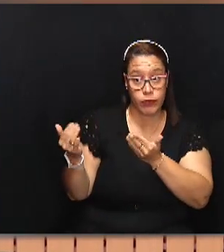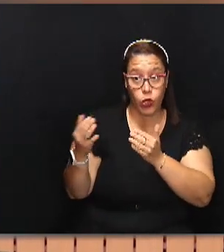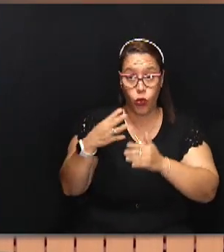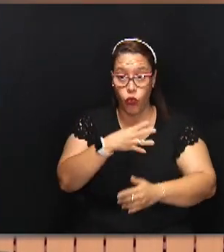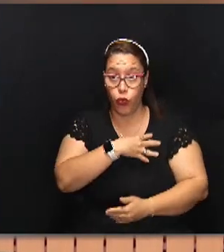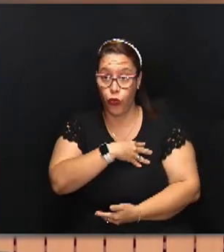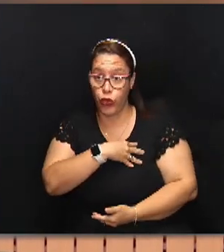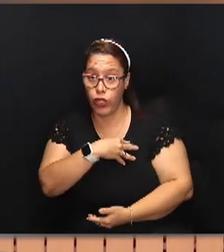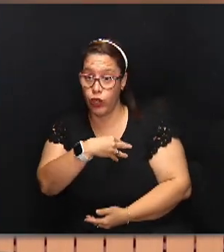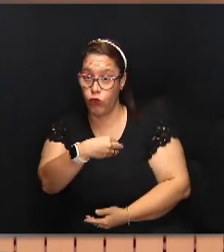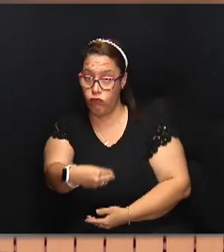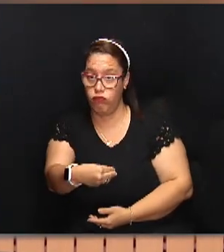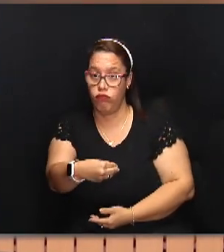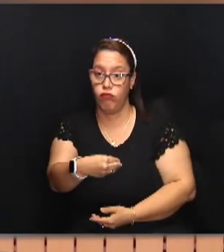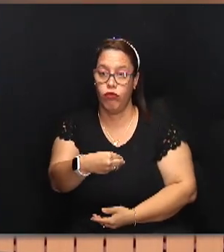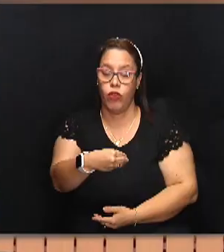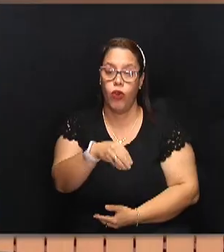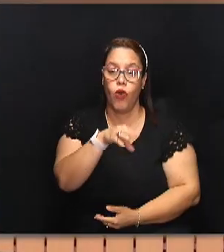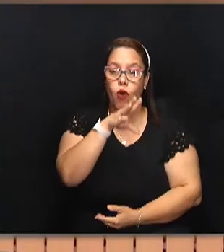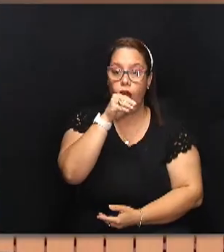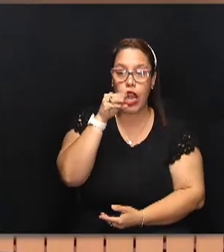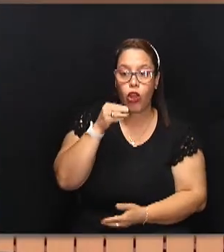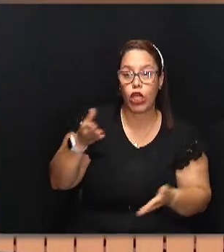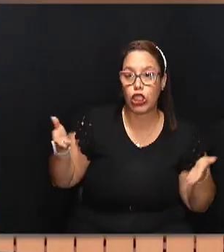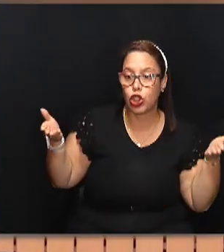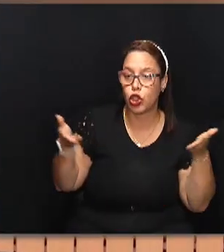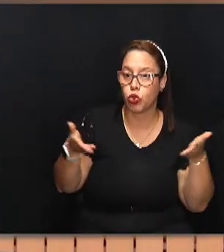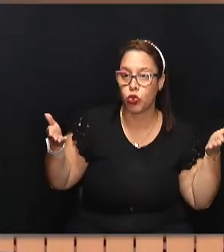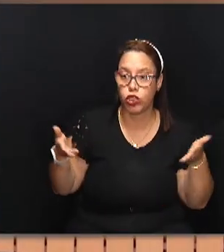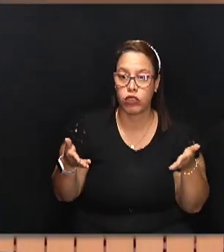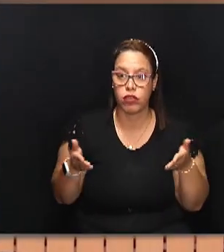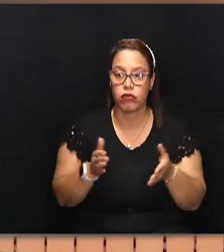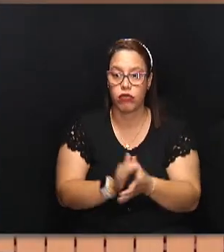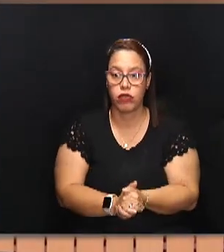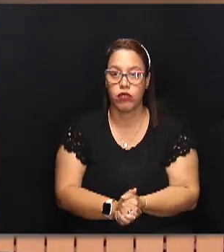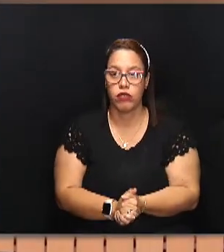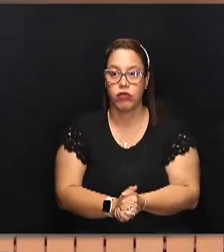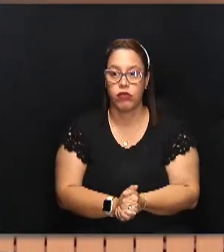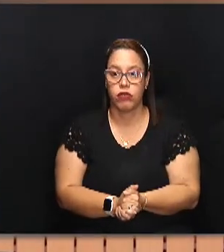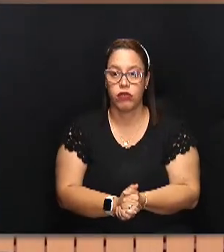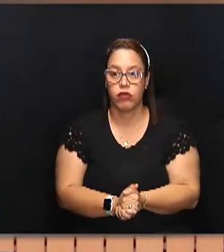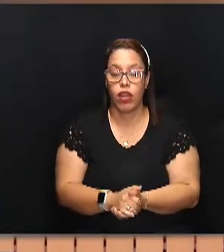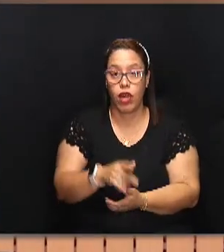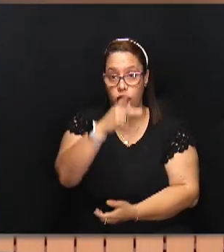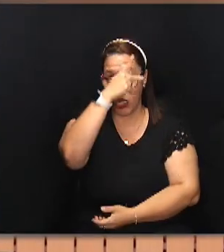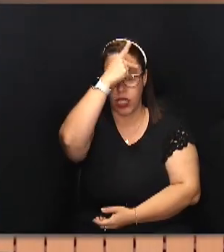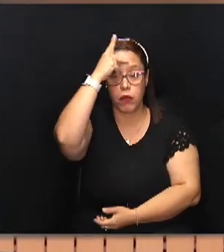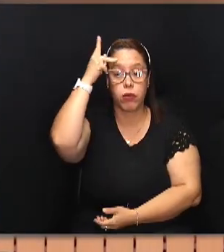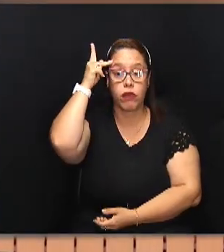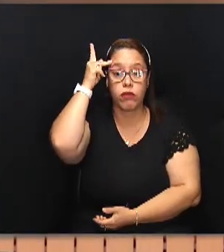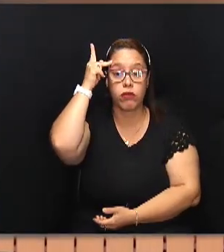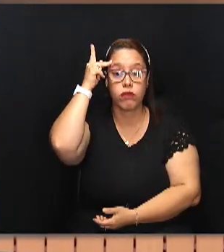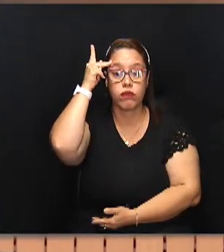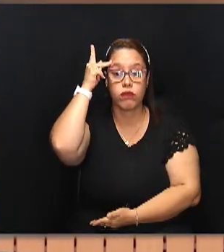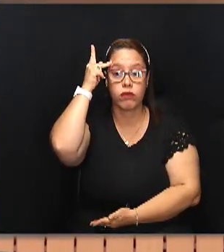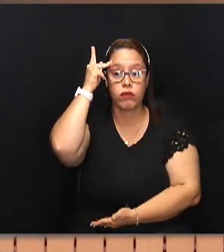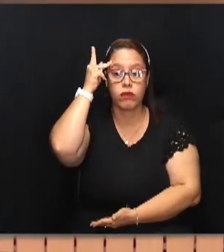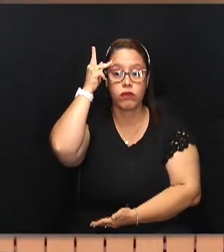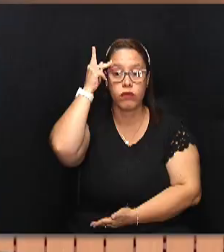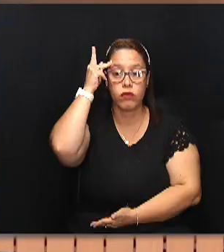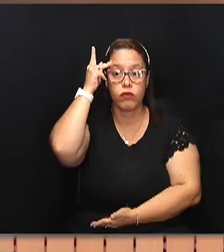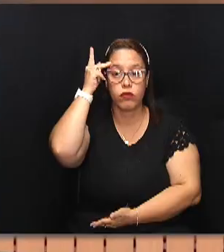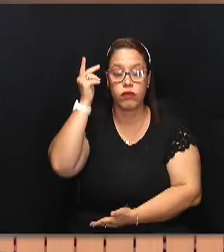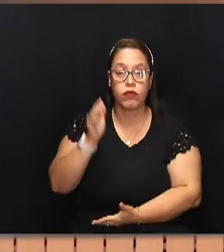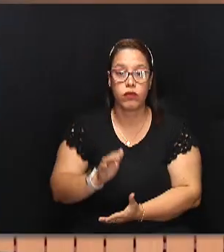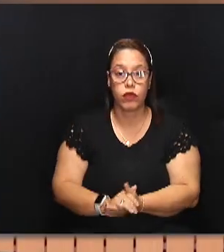filhos, esses adolescentes de hoje serão, né, as pessoas que irão tocar